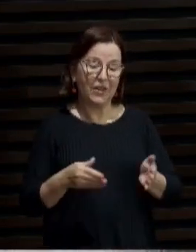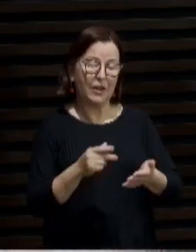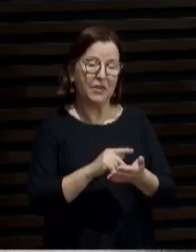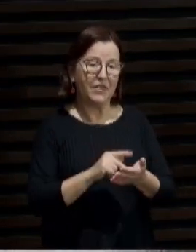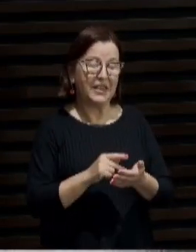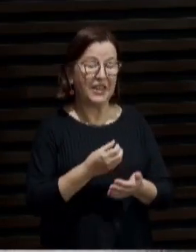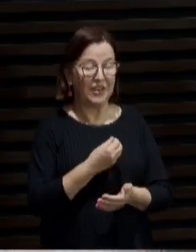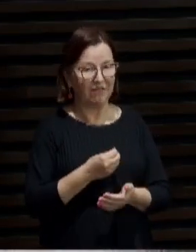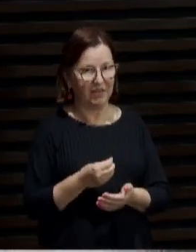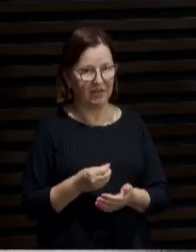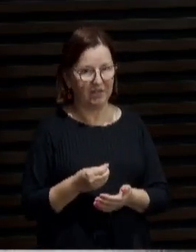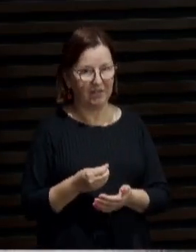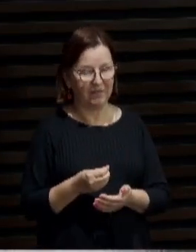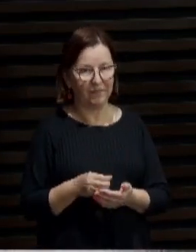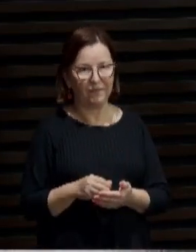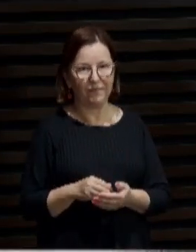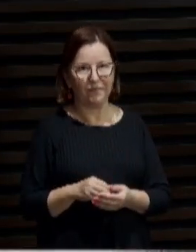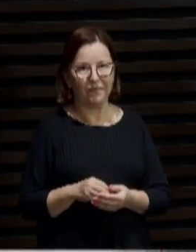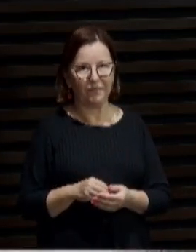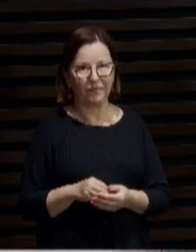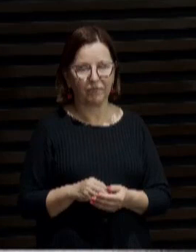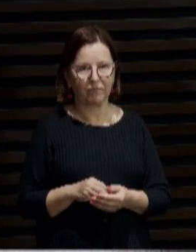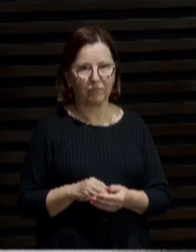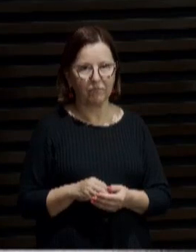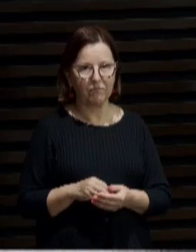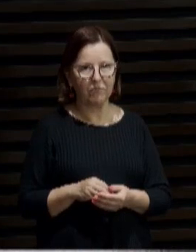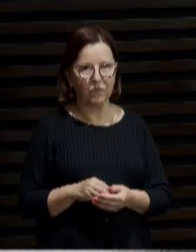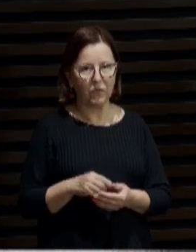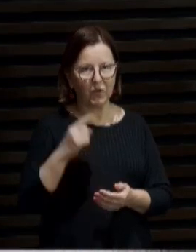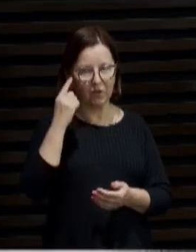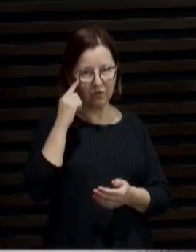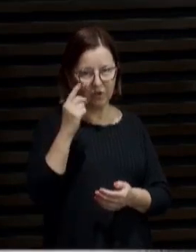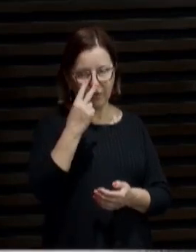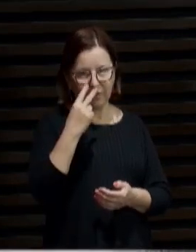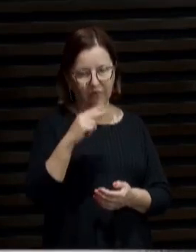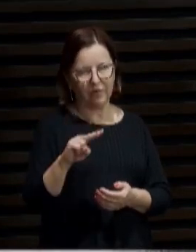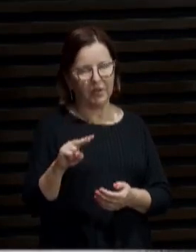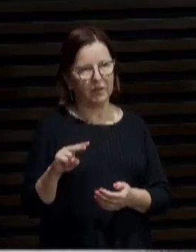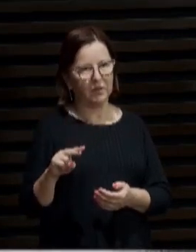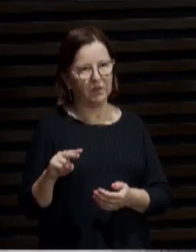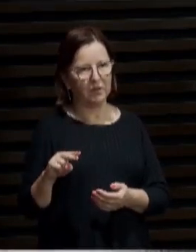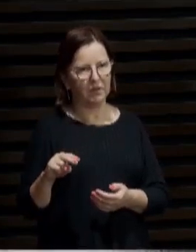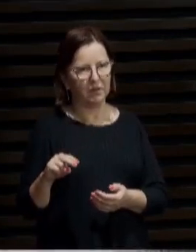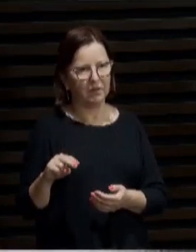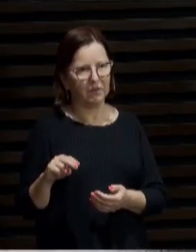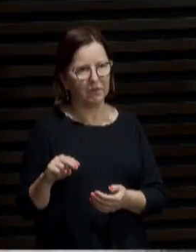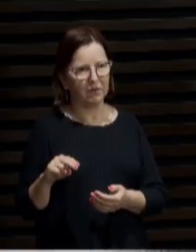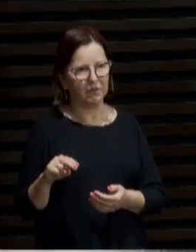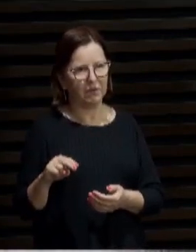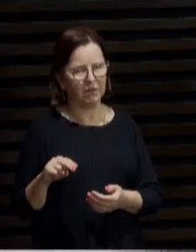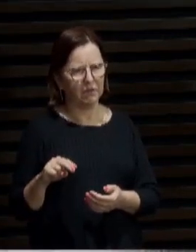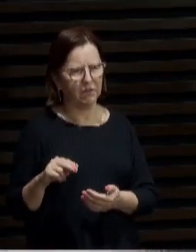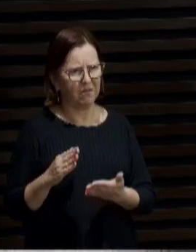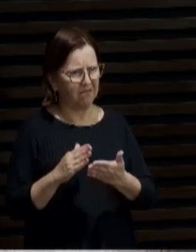Qualquer outro ensino, né? Uma vez eu vi numa banca de revistas assim, uma literatura dessas aí, né?